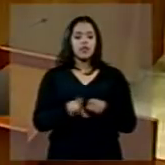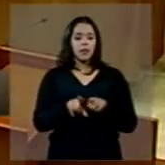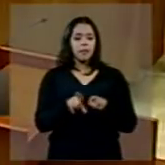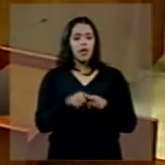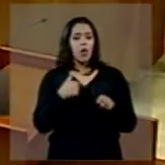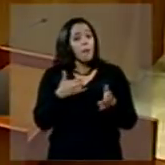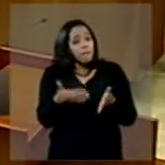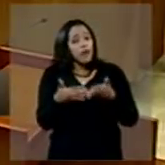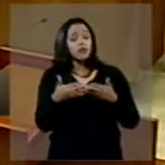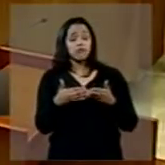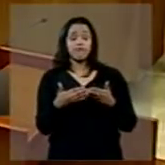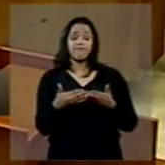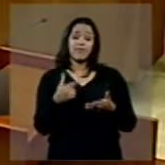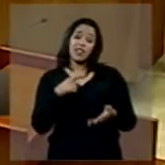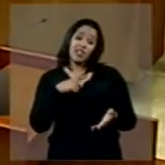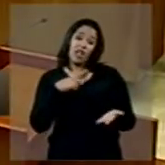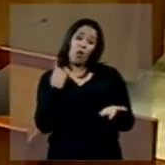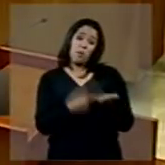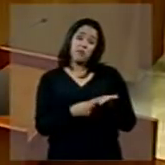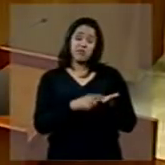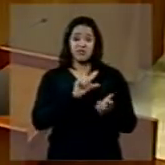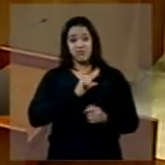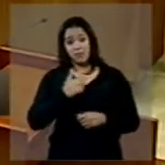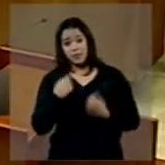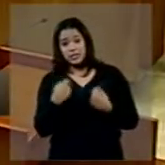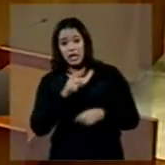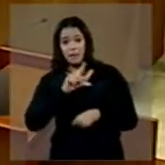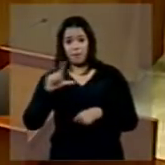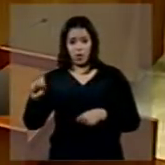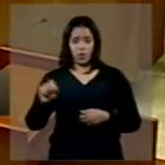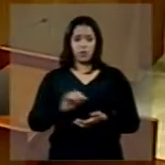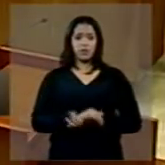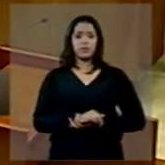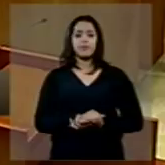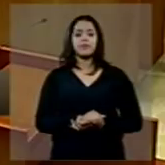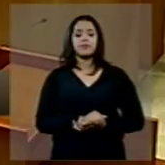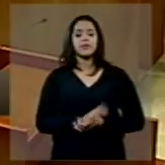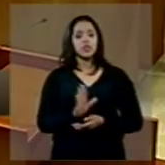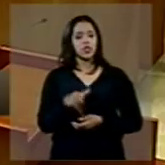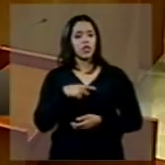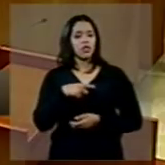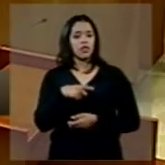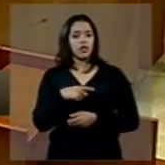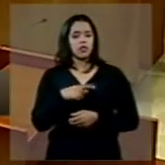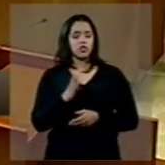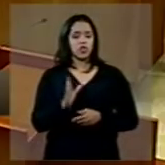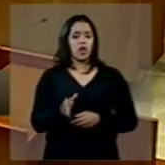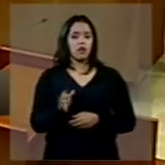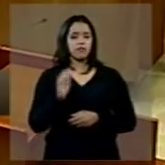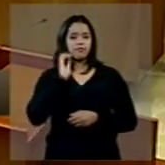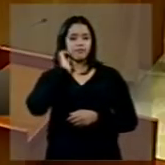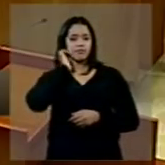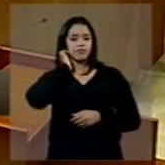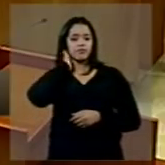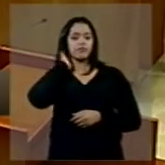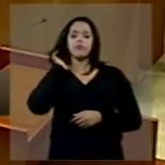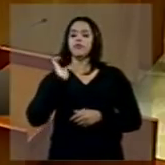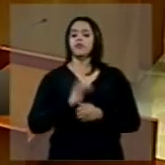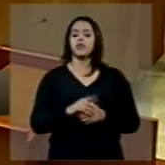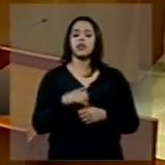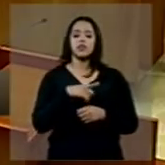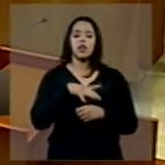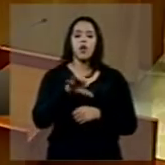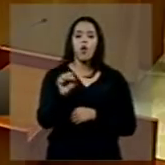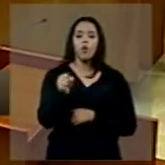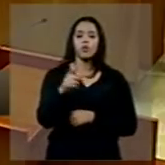retirar, tá? Eu, à vontade. Eu creio que não prejudica o quórum para a conclusão, porque há o quórum de 8 integrantes,